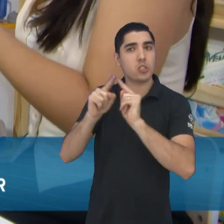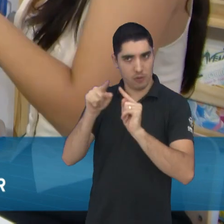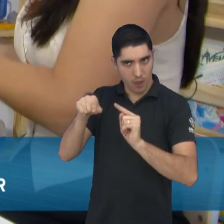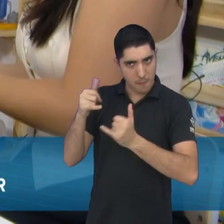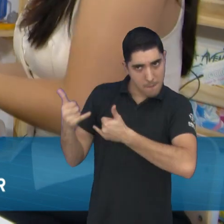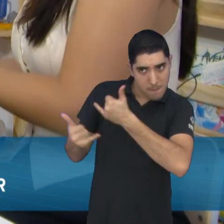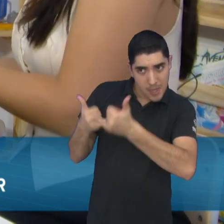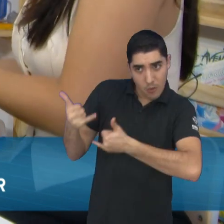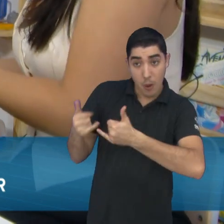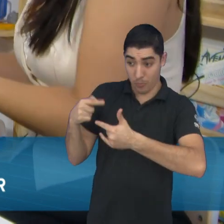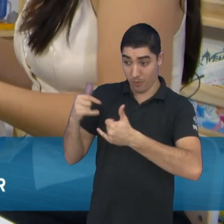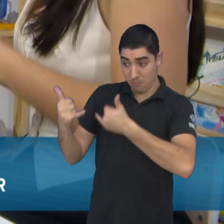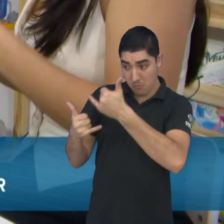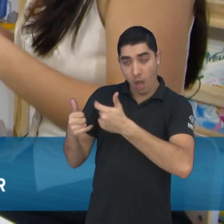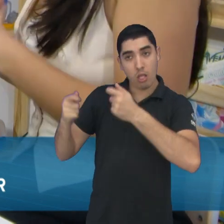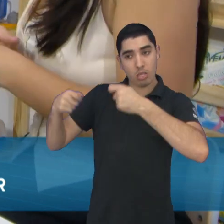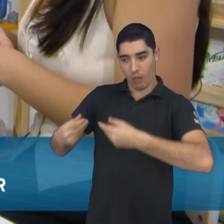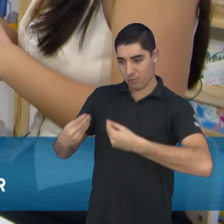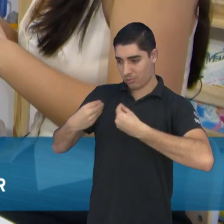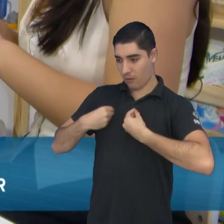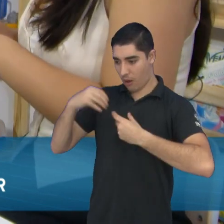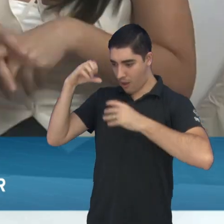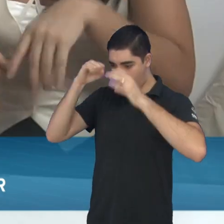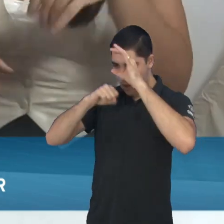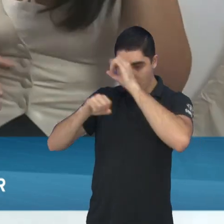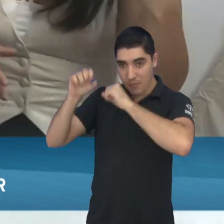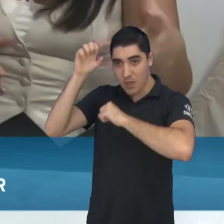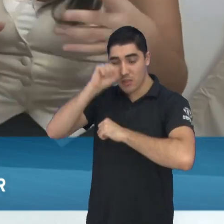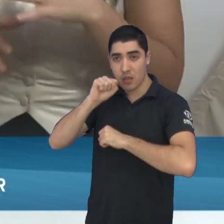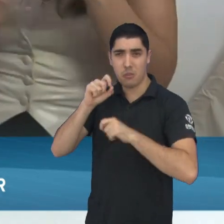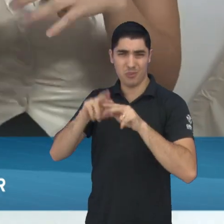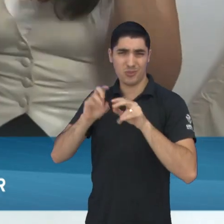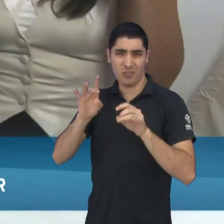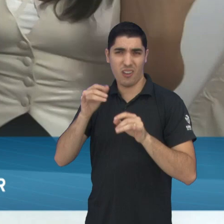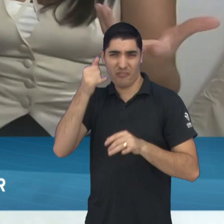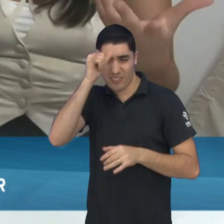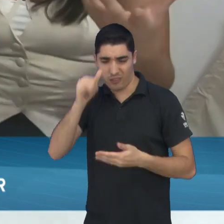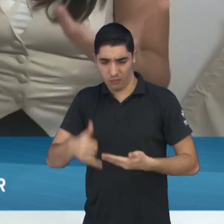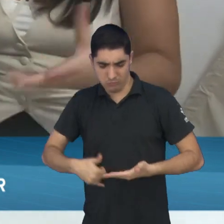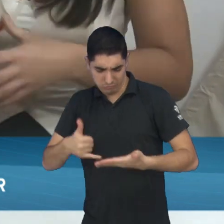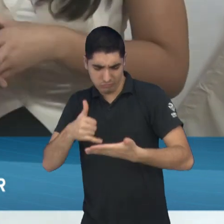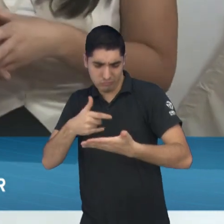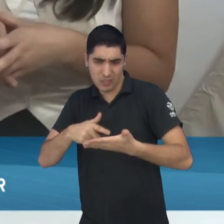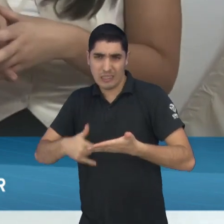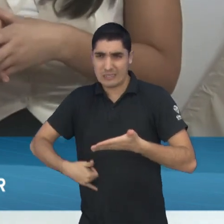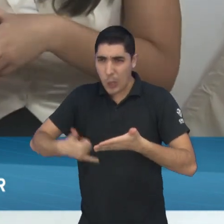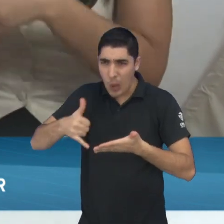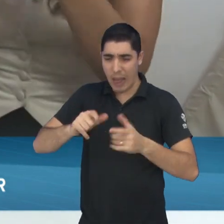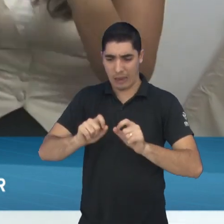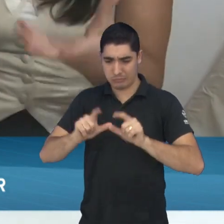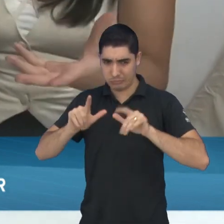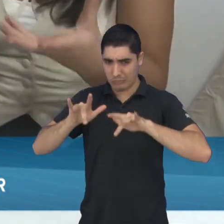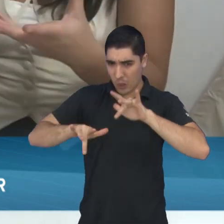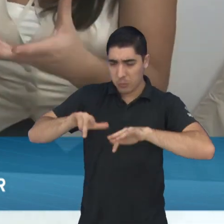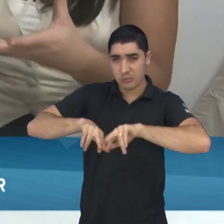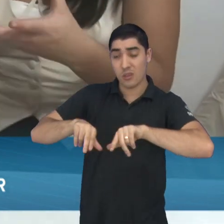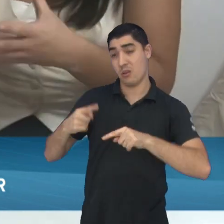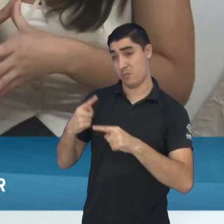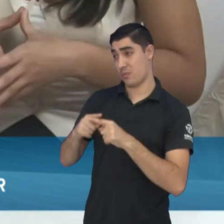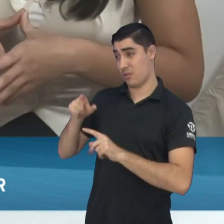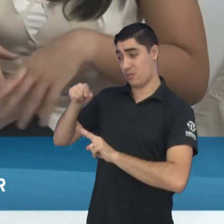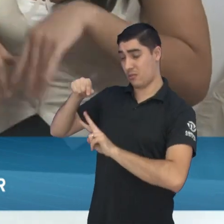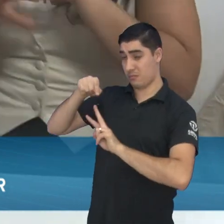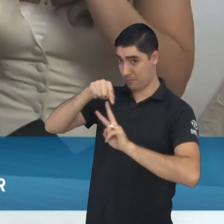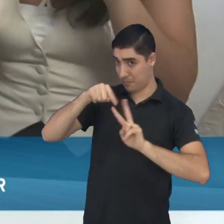forma também de aprender, né? Em vez de ficar nas telas. Hoje a gente tem um grande desafio com as crianças, os pais